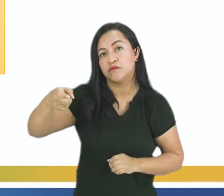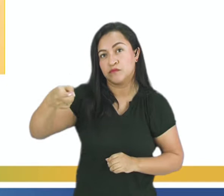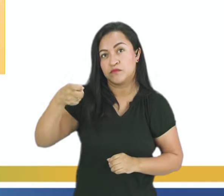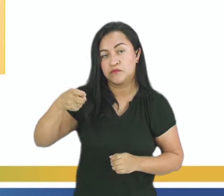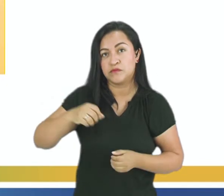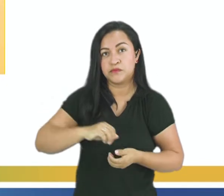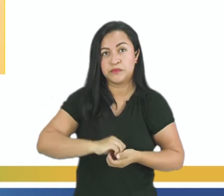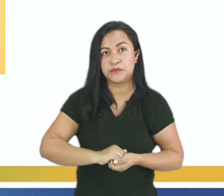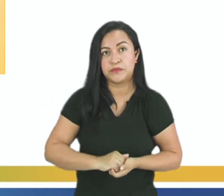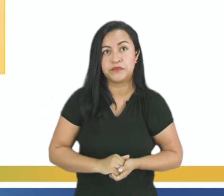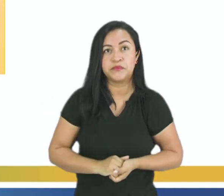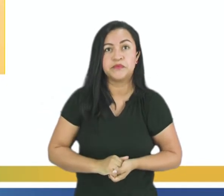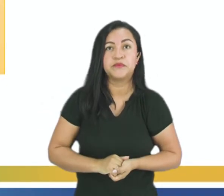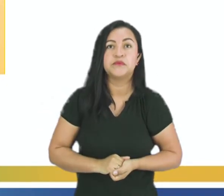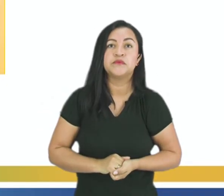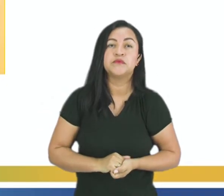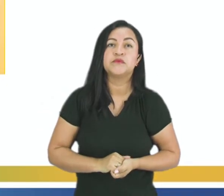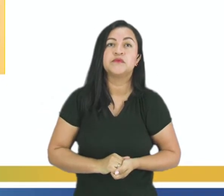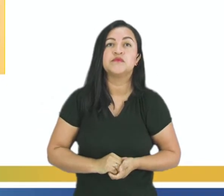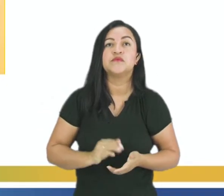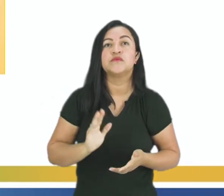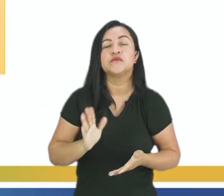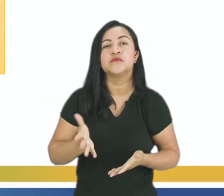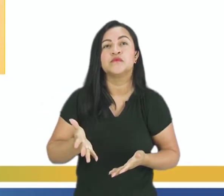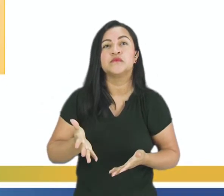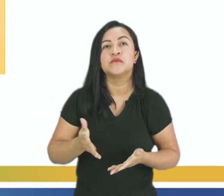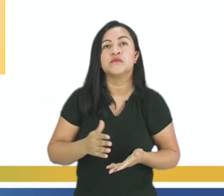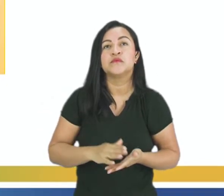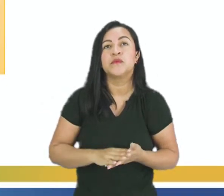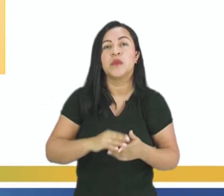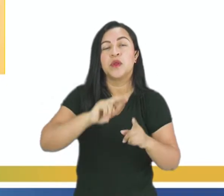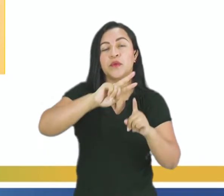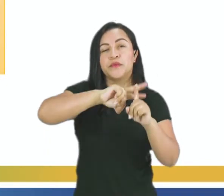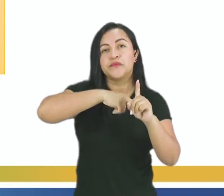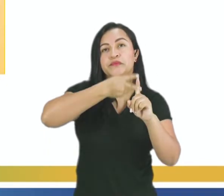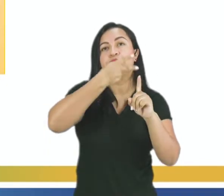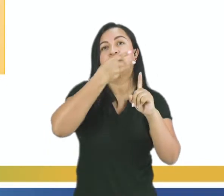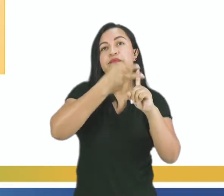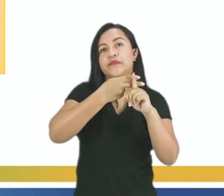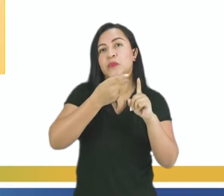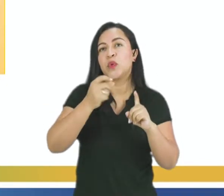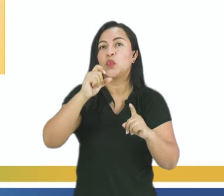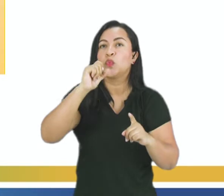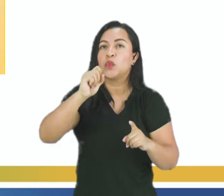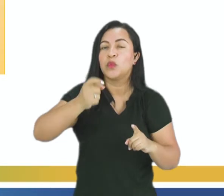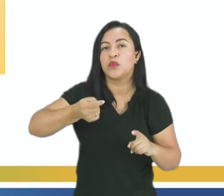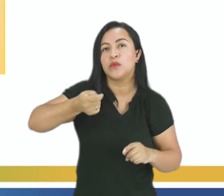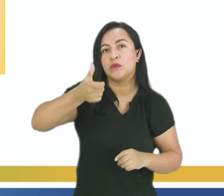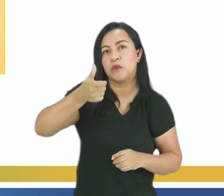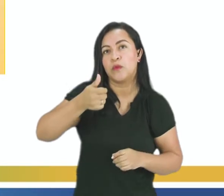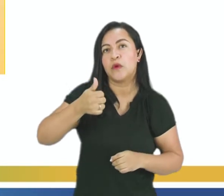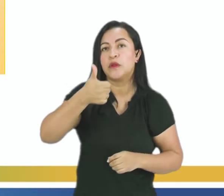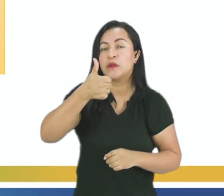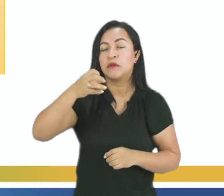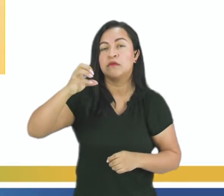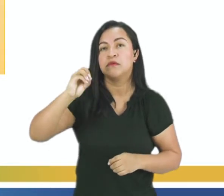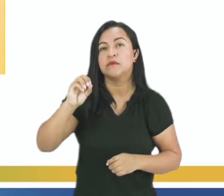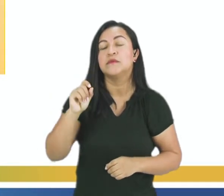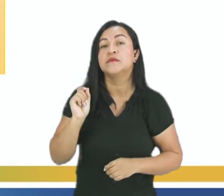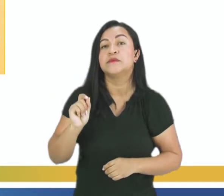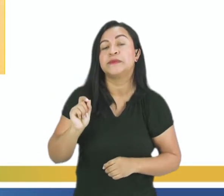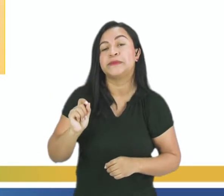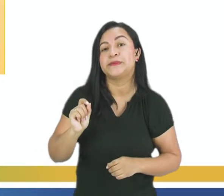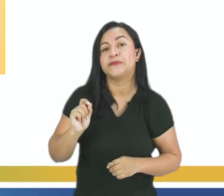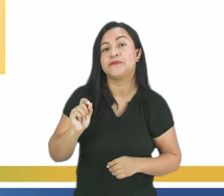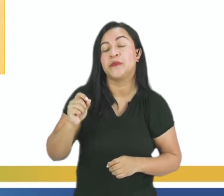a 2x, já que o dobro do número de moedas de 10 centavos, né,